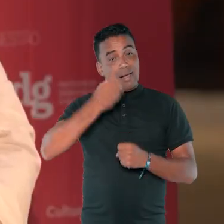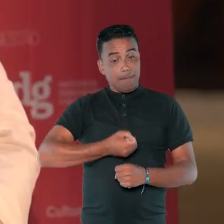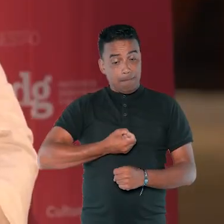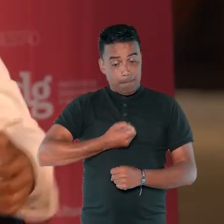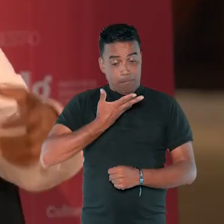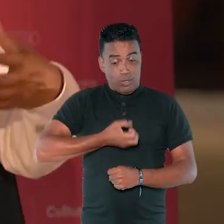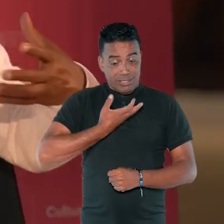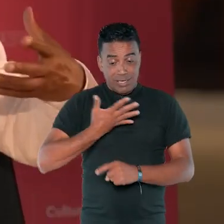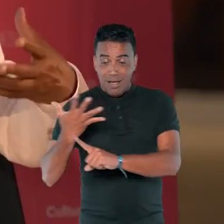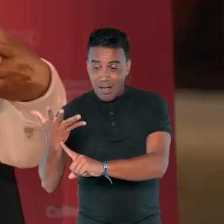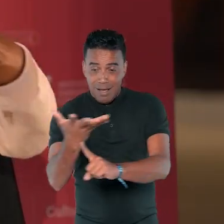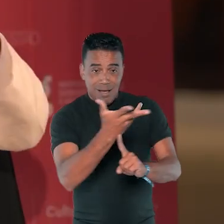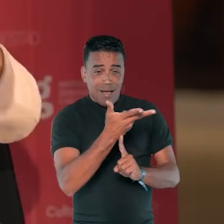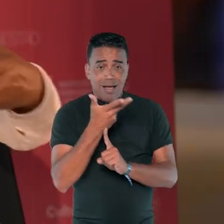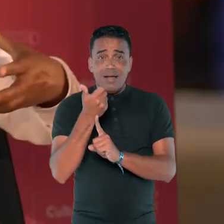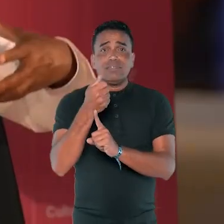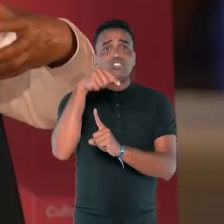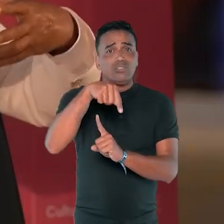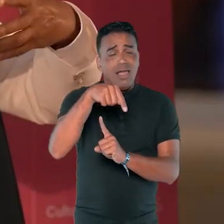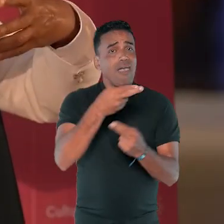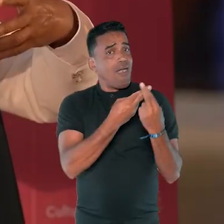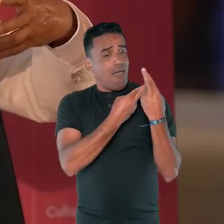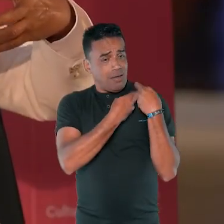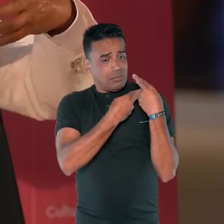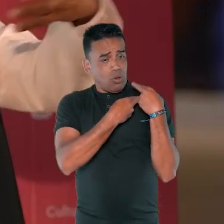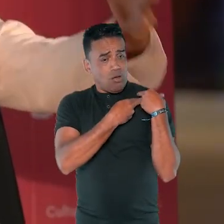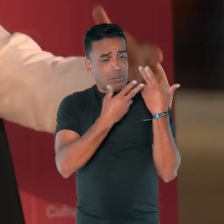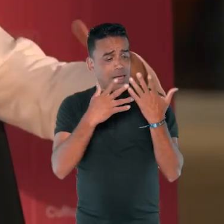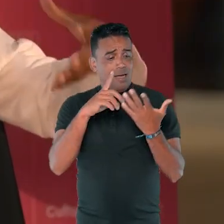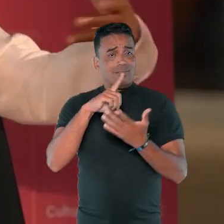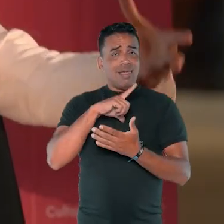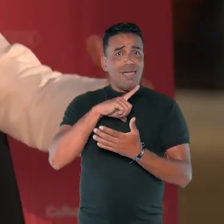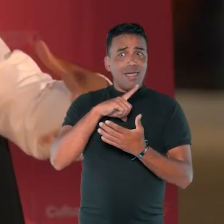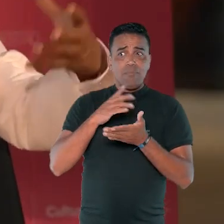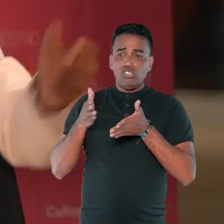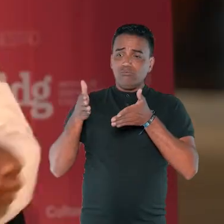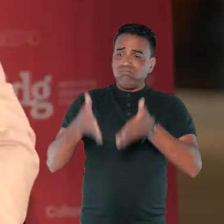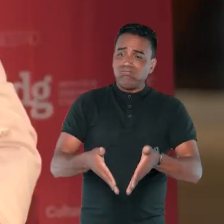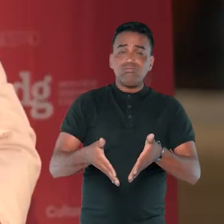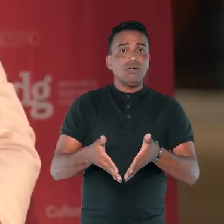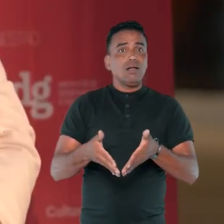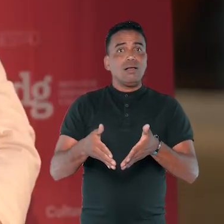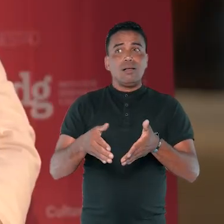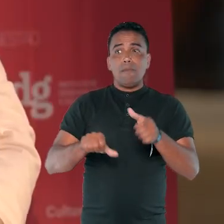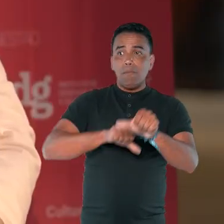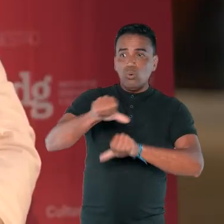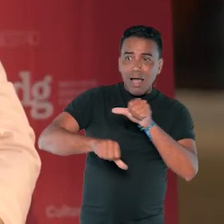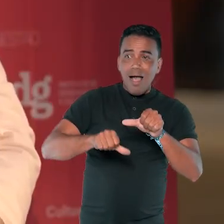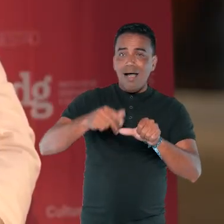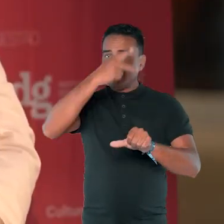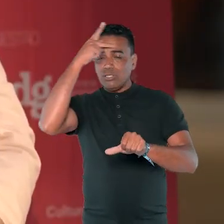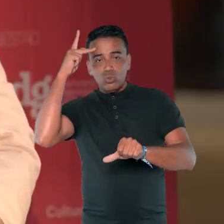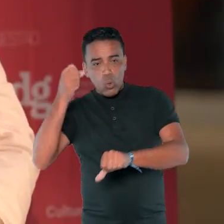arte, ela tem um papel, que ela pode chegar e comover as pessoas, comover